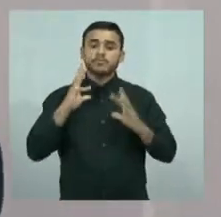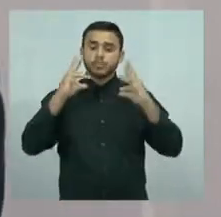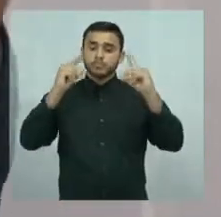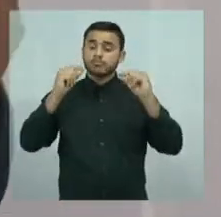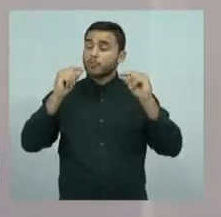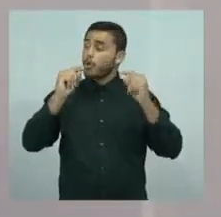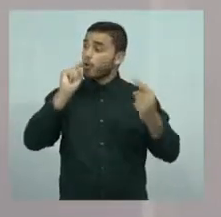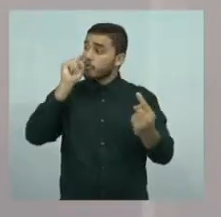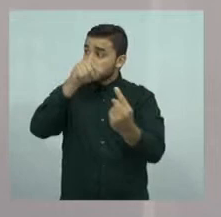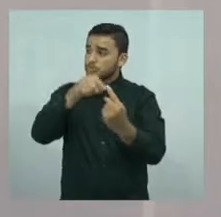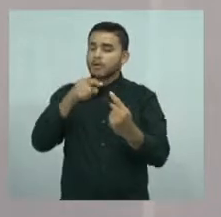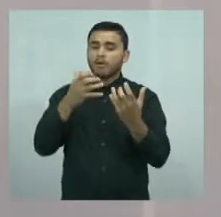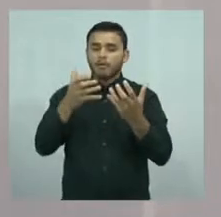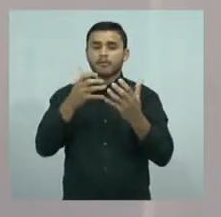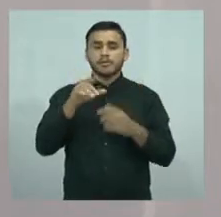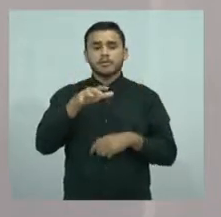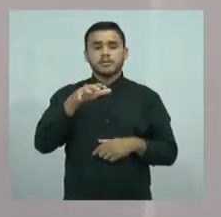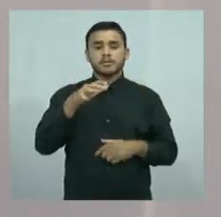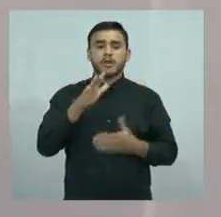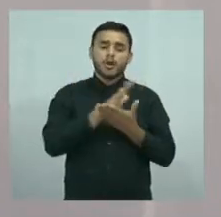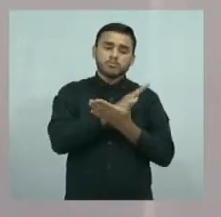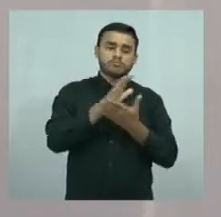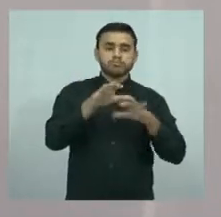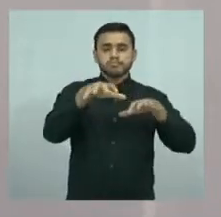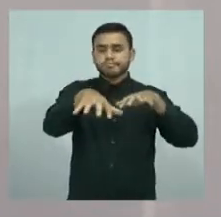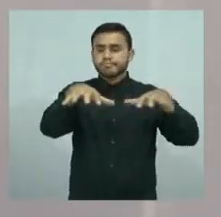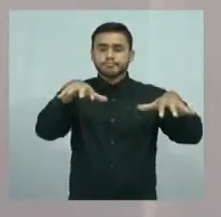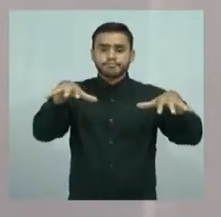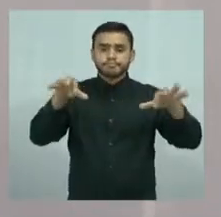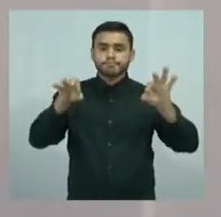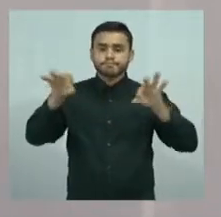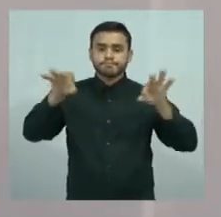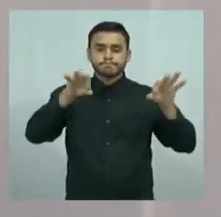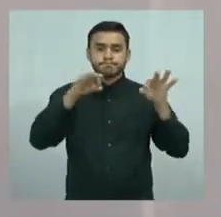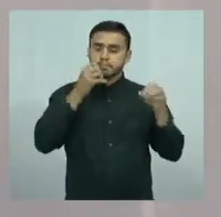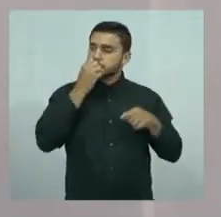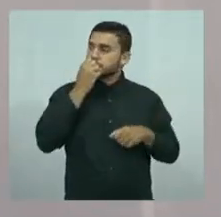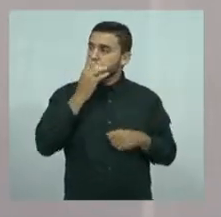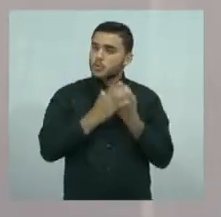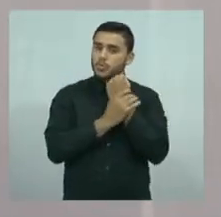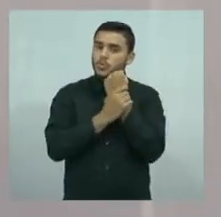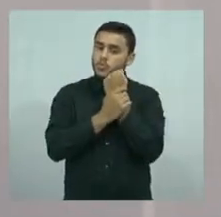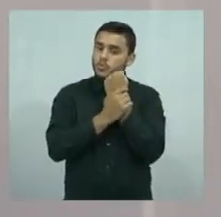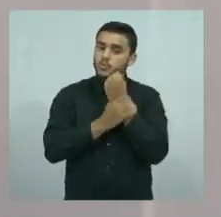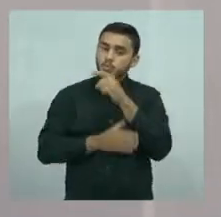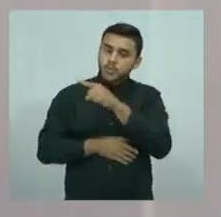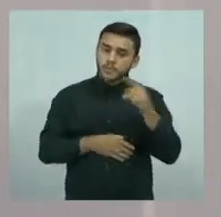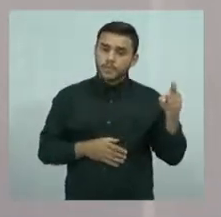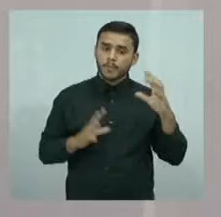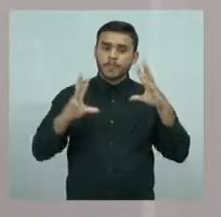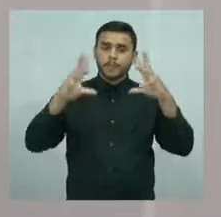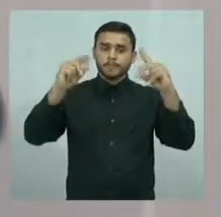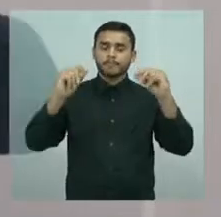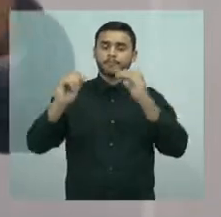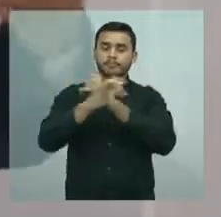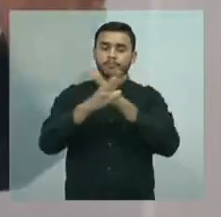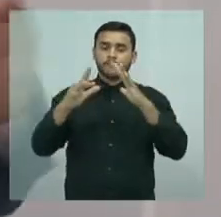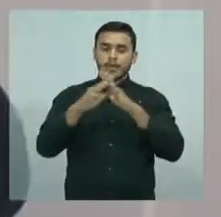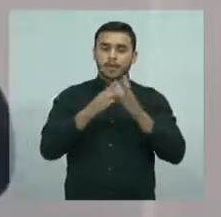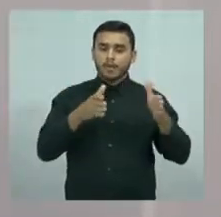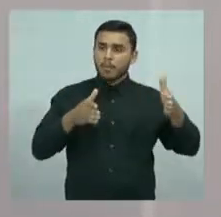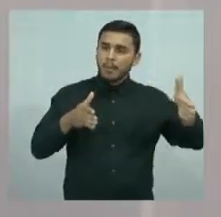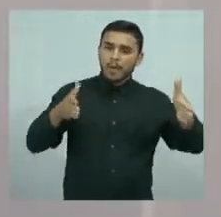intenção, de propor alguns desenhos legais para áreas como essa que eu estou propondo, se tornar